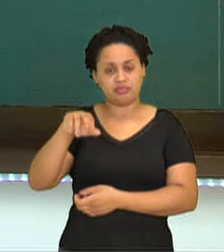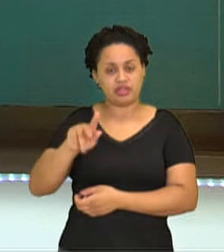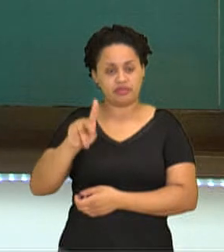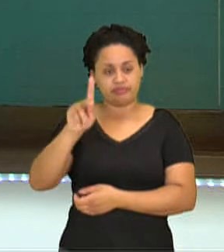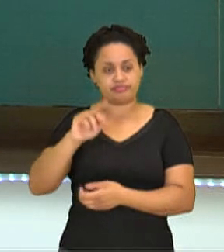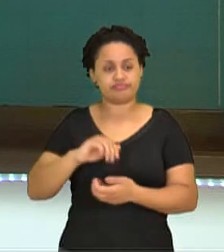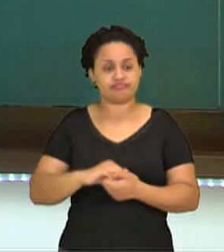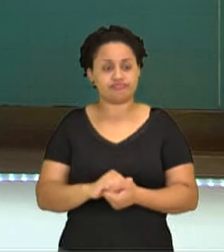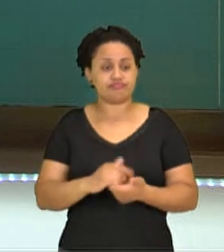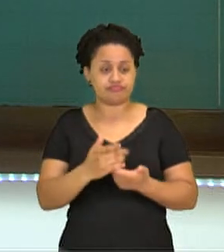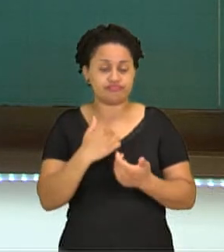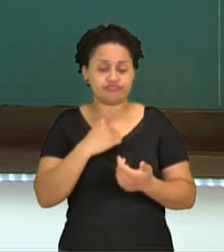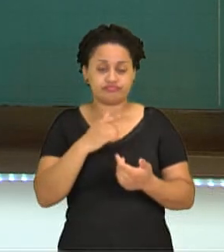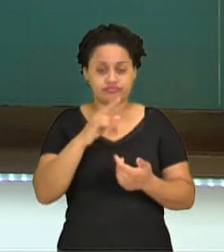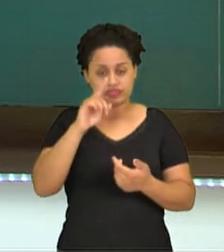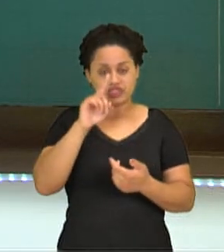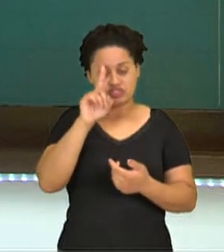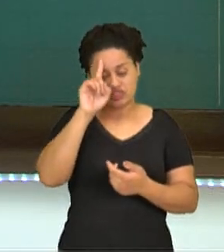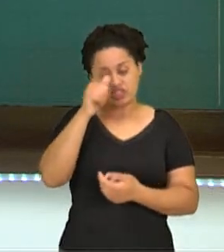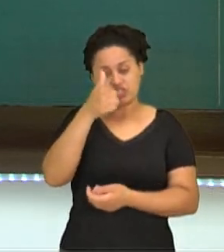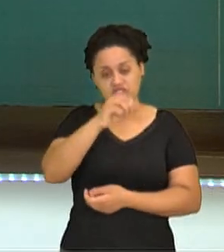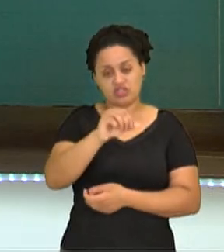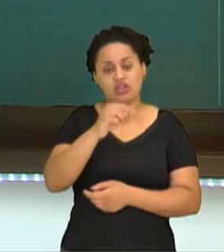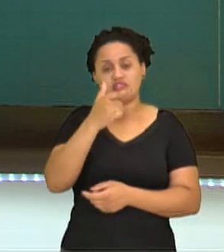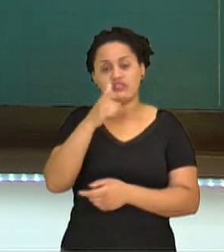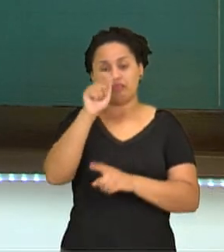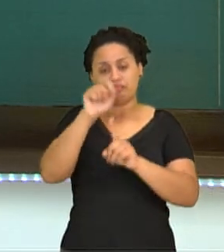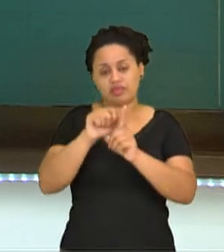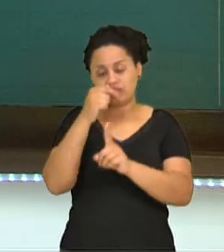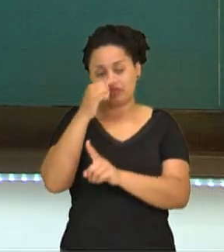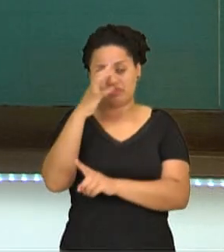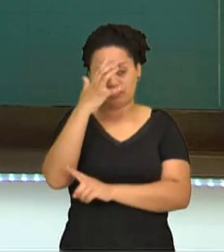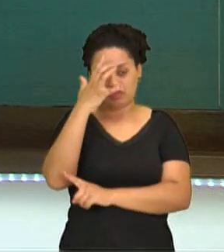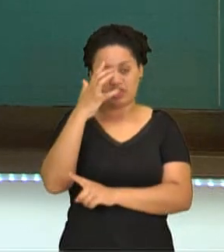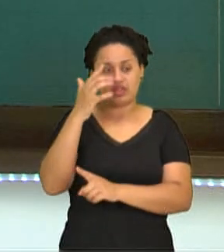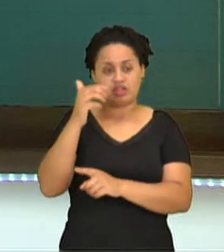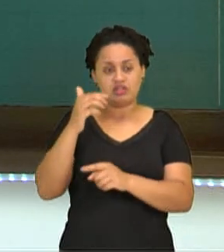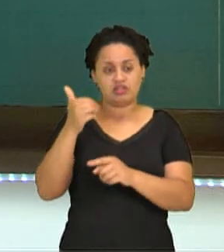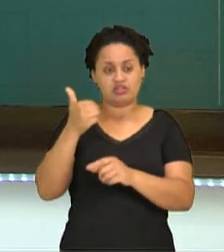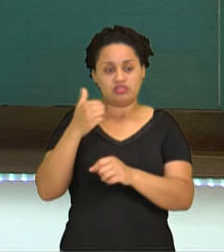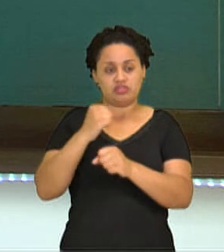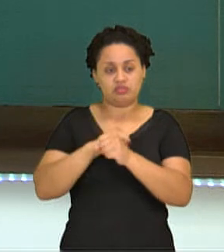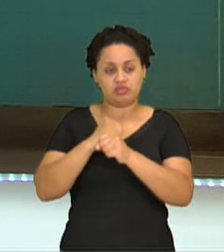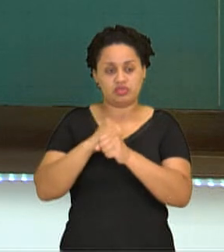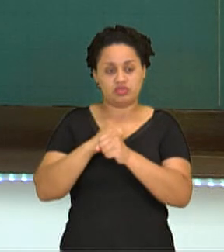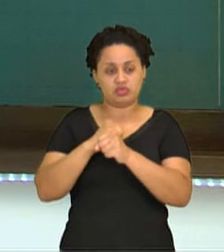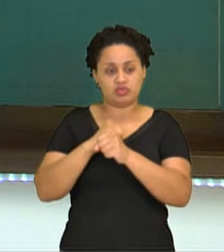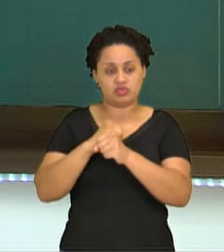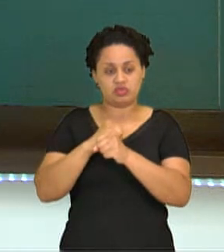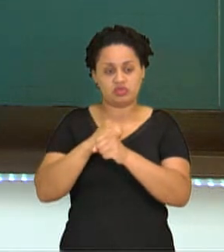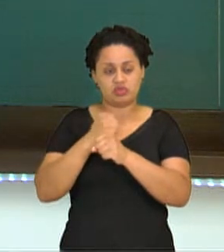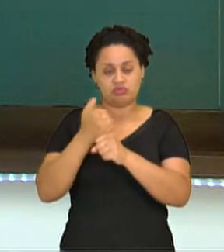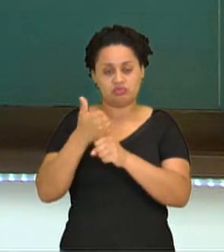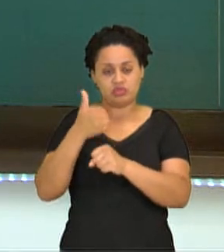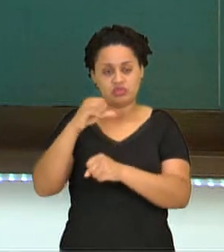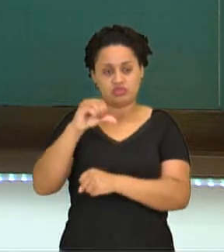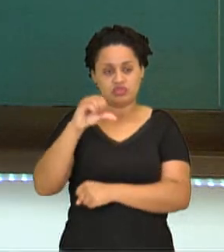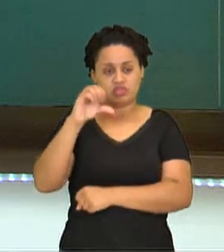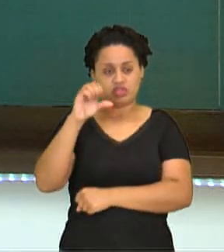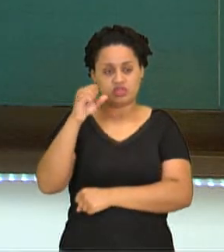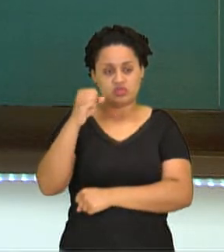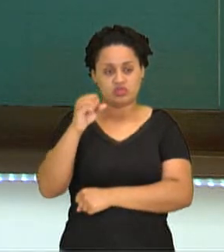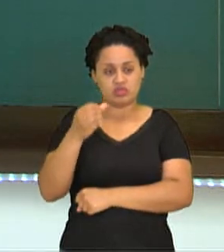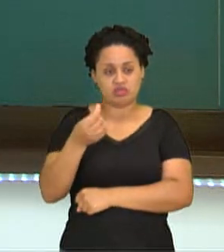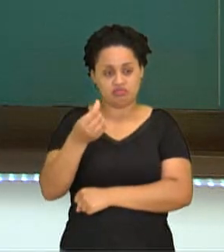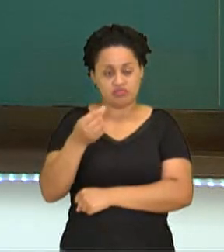February 90, aqui é a data do nascimento da Marta, vocês vão colocar a data de